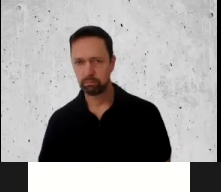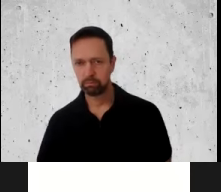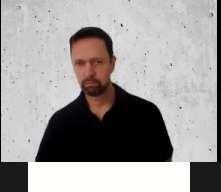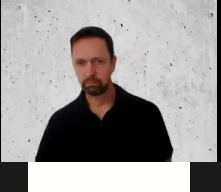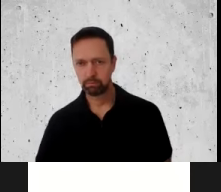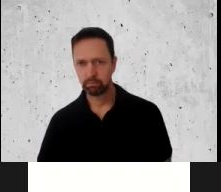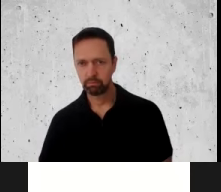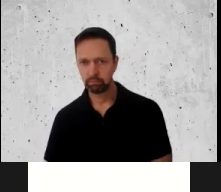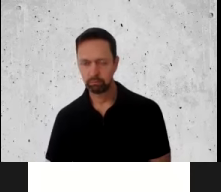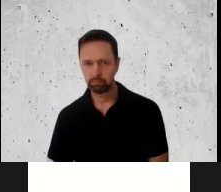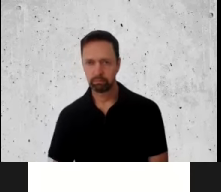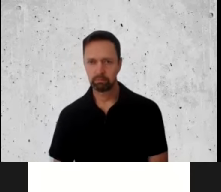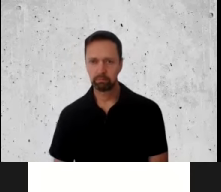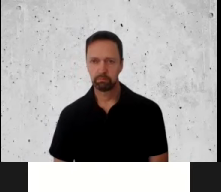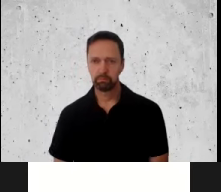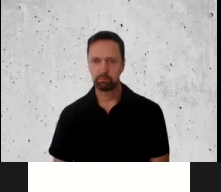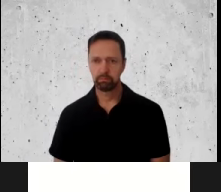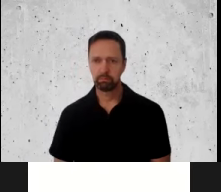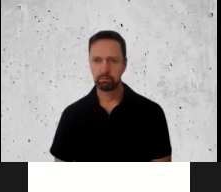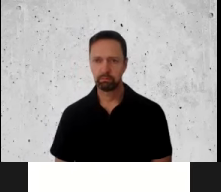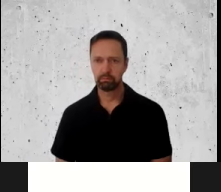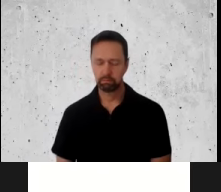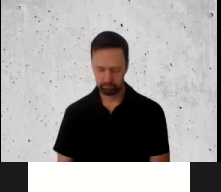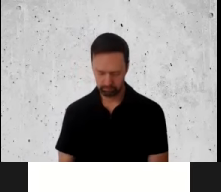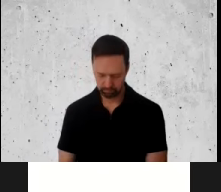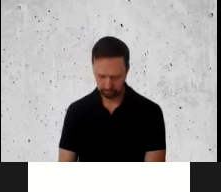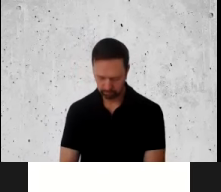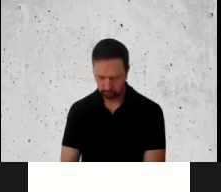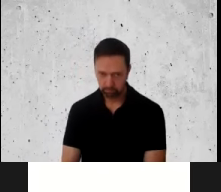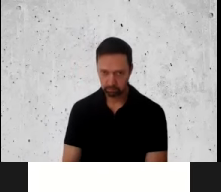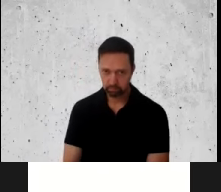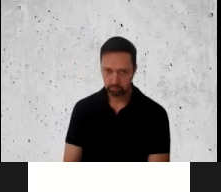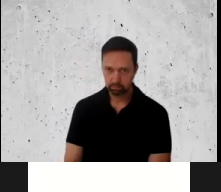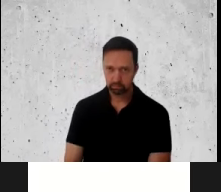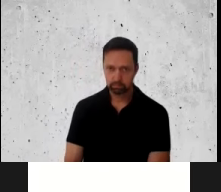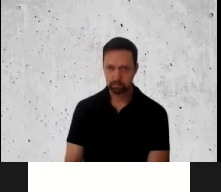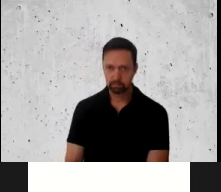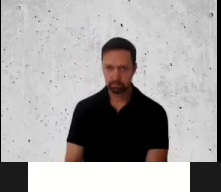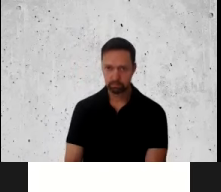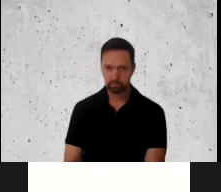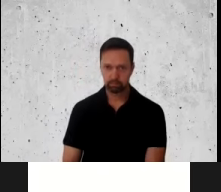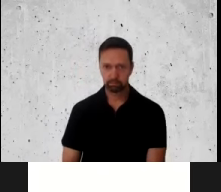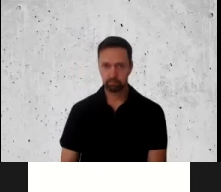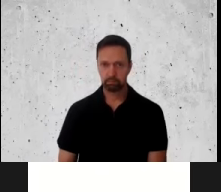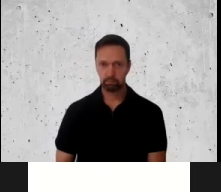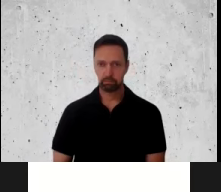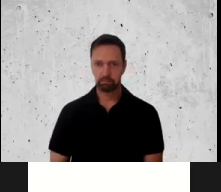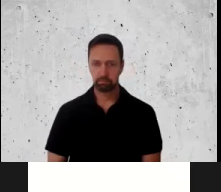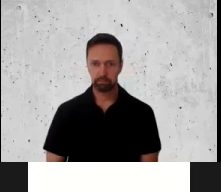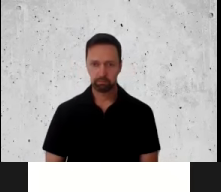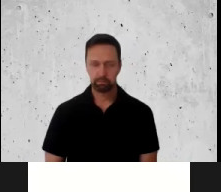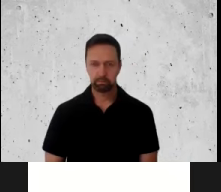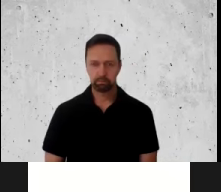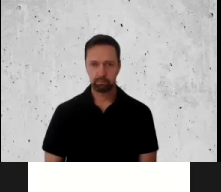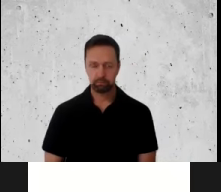isso. Você vive numa sociedade como o Brasil, vou falar do Brasil, uma sociedade democrática, você tem uma... Eu comecei a falar disso